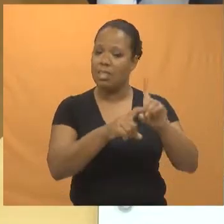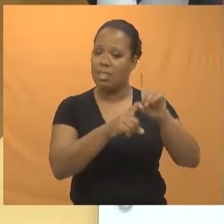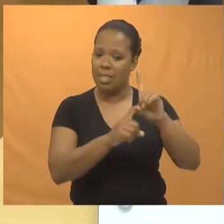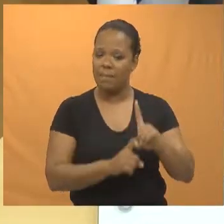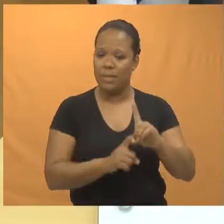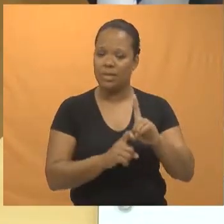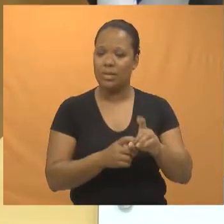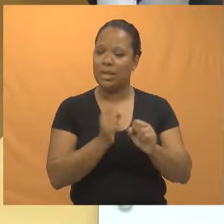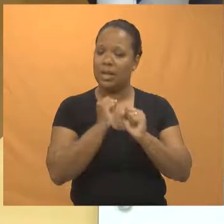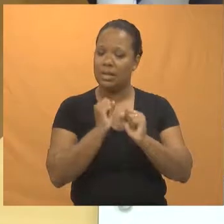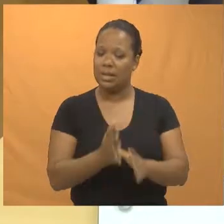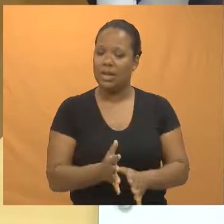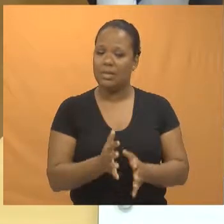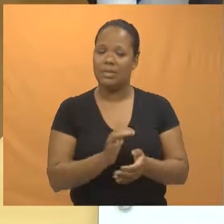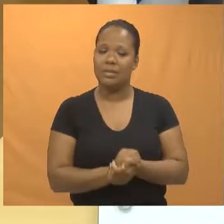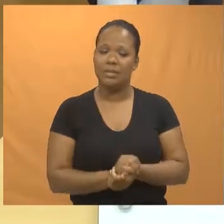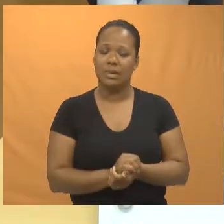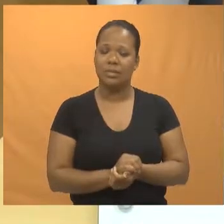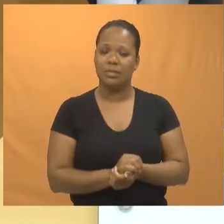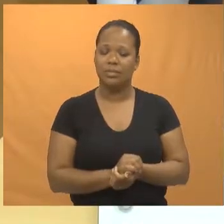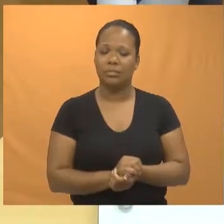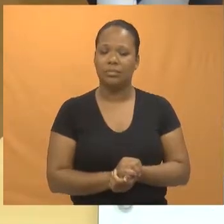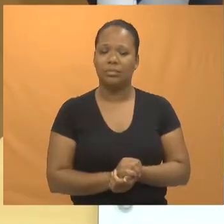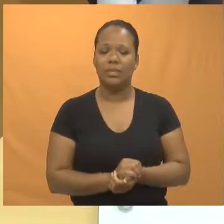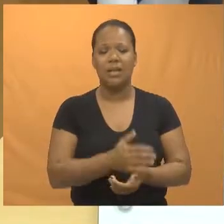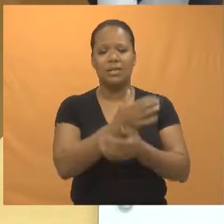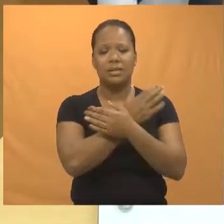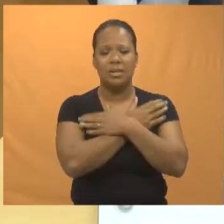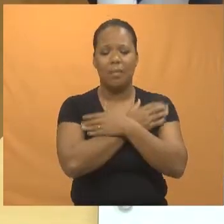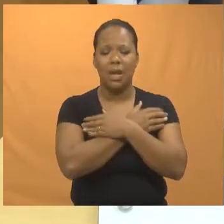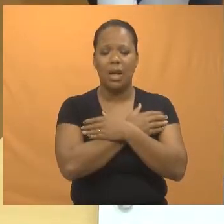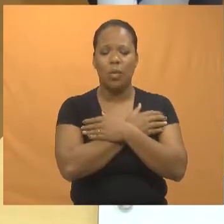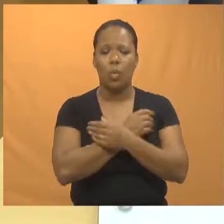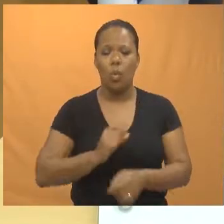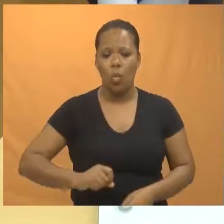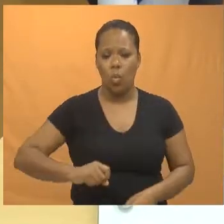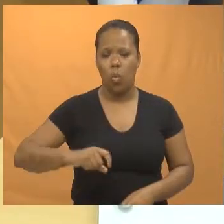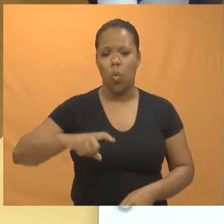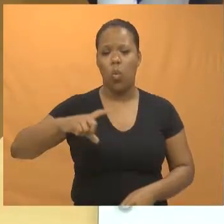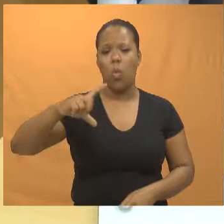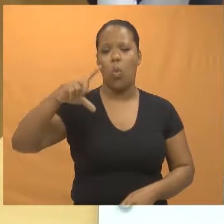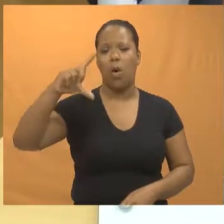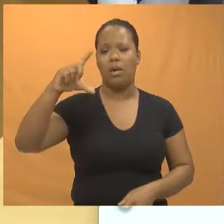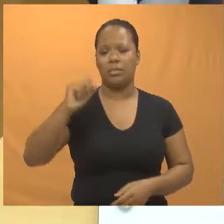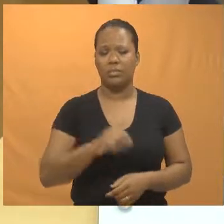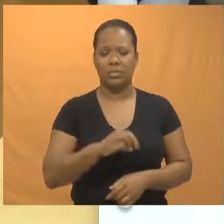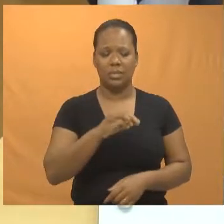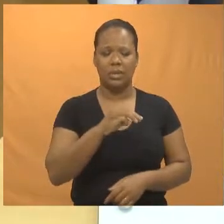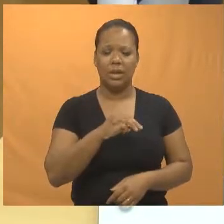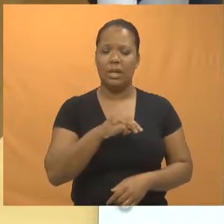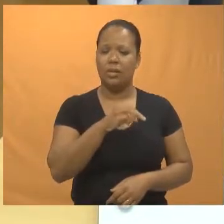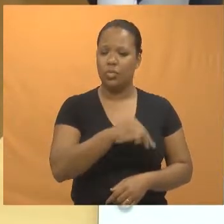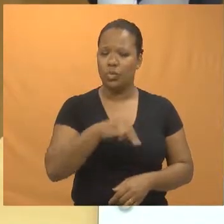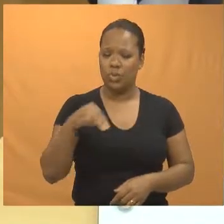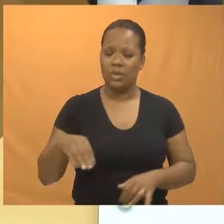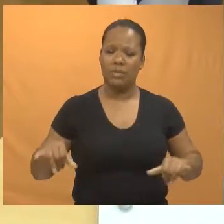a gente vê desemprego em alta, retração econômica, é uma combinação perfeita para que os municípios continuem